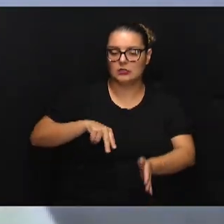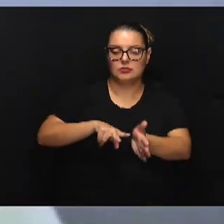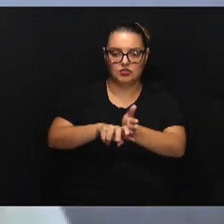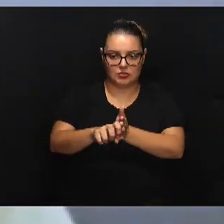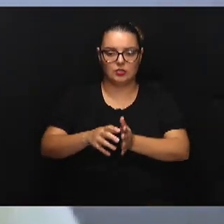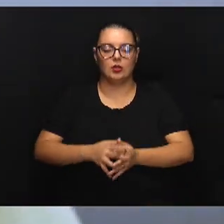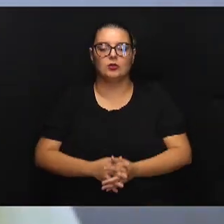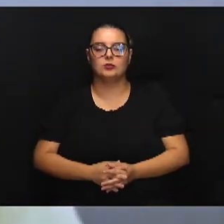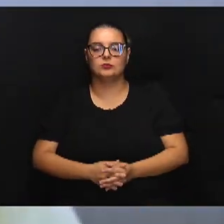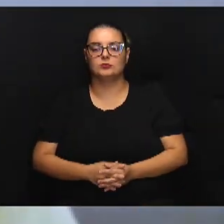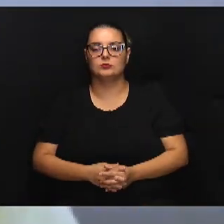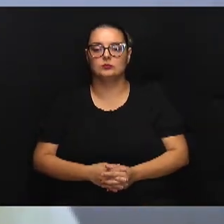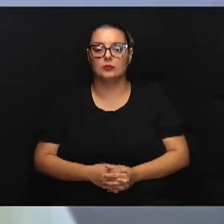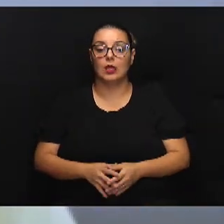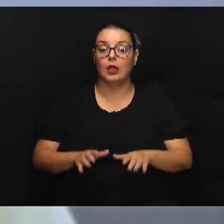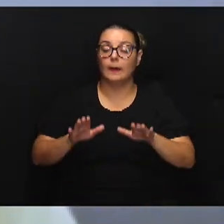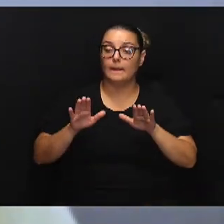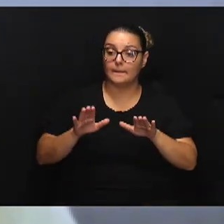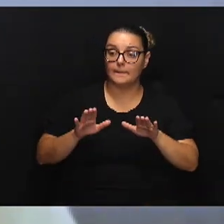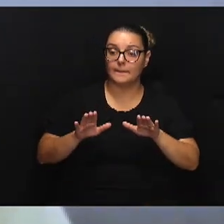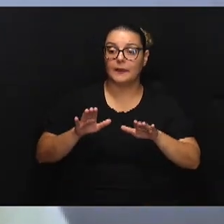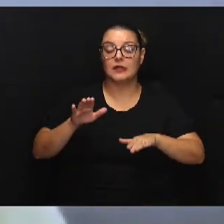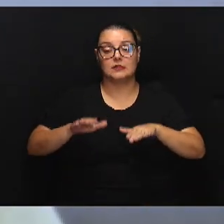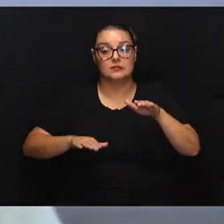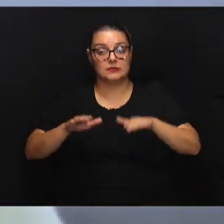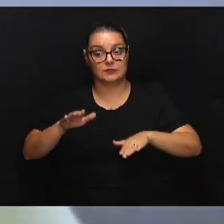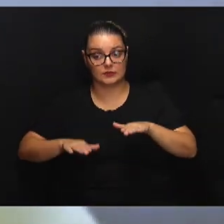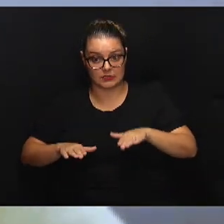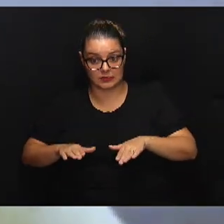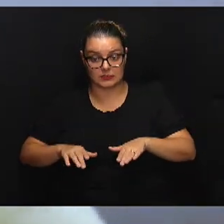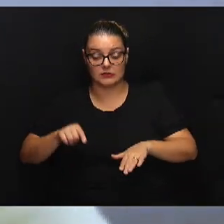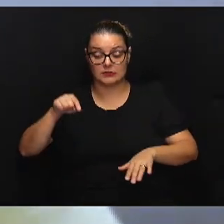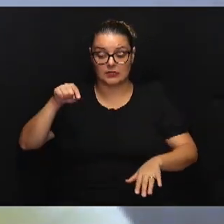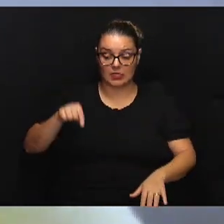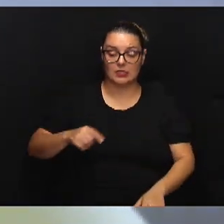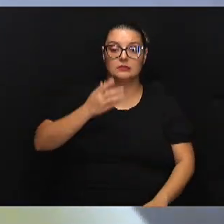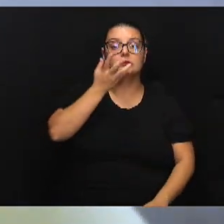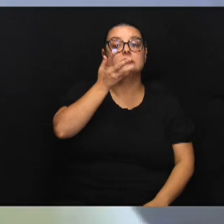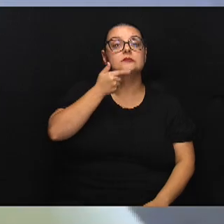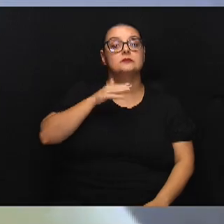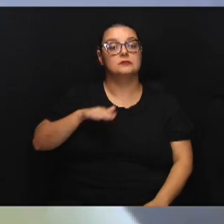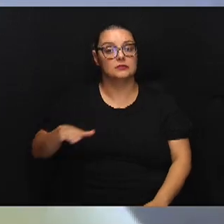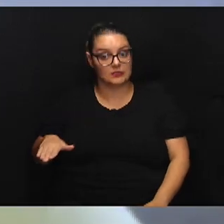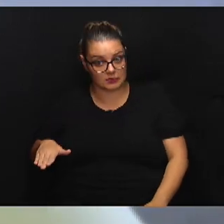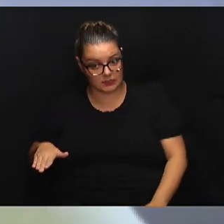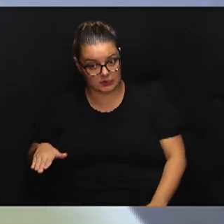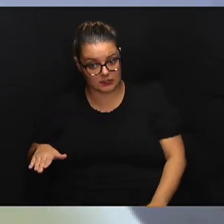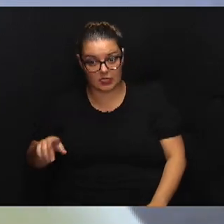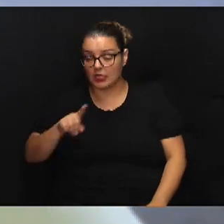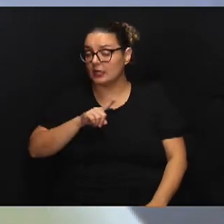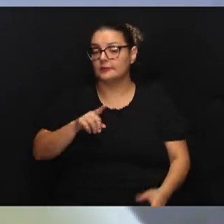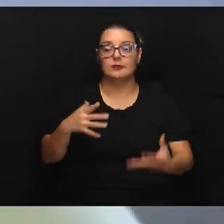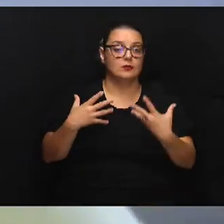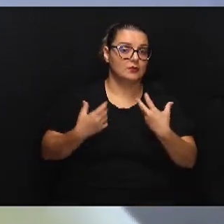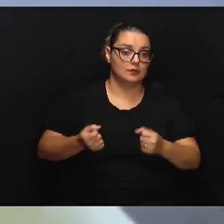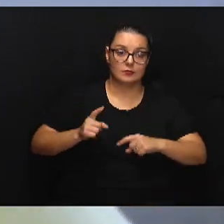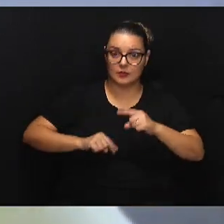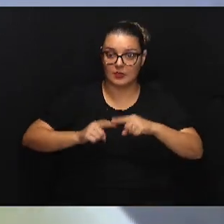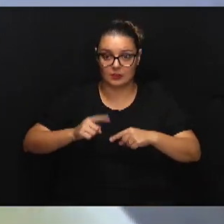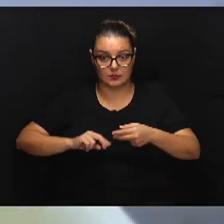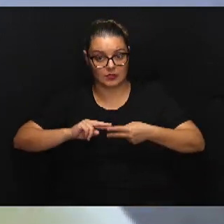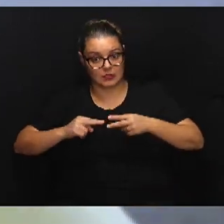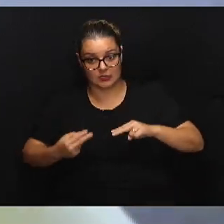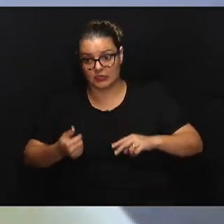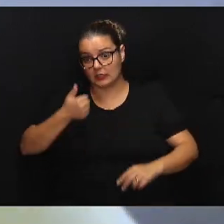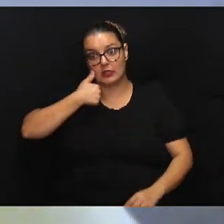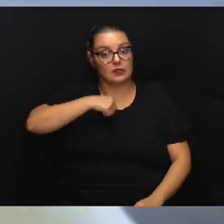diagnóstico. Mas muitas vezes essa criança não recebe material genético nem materno,